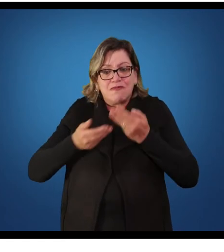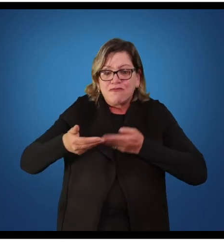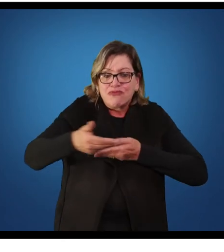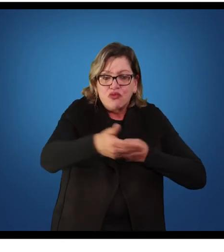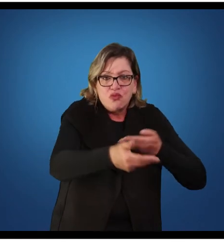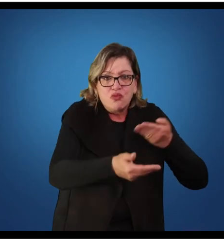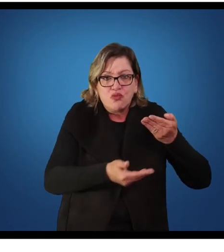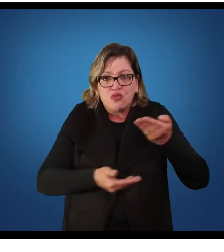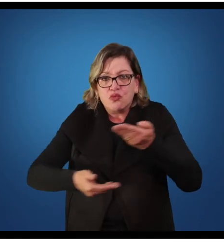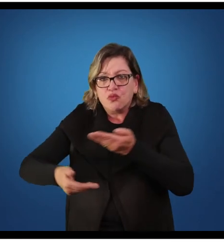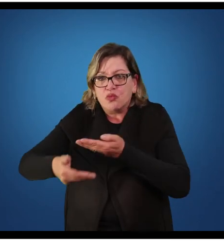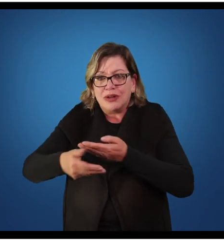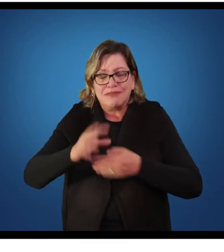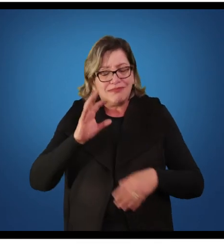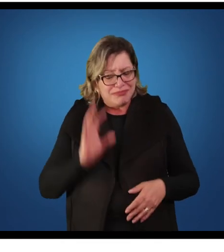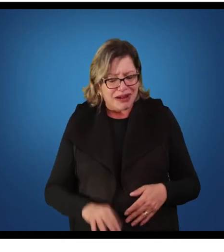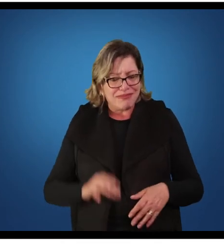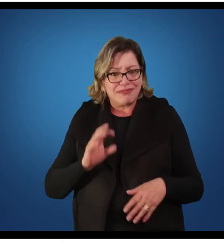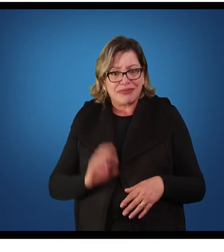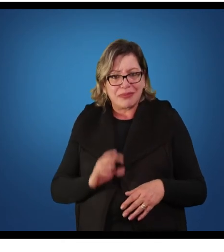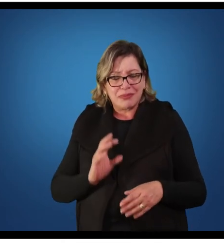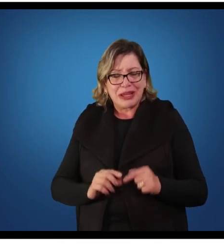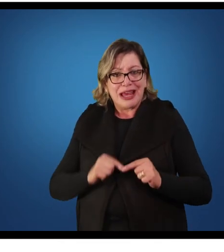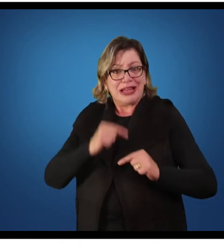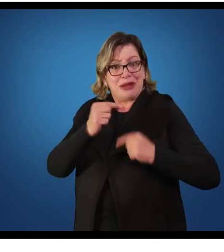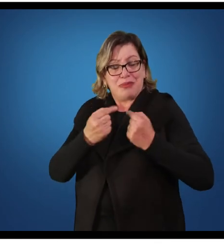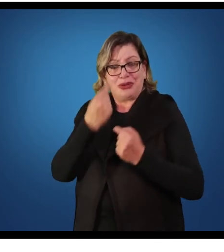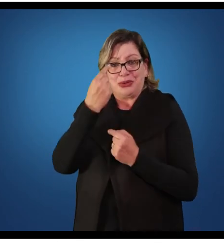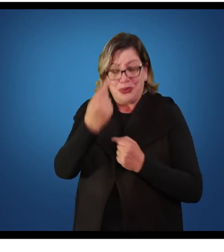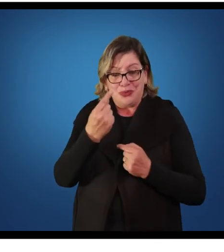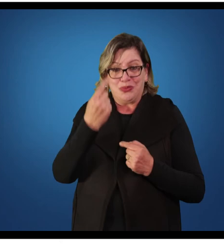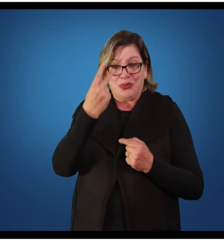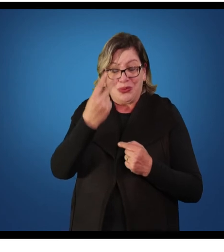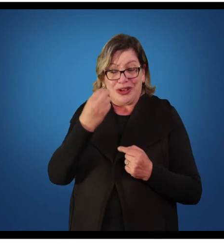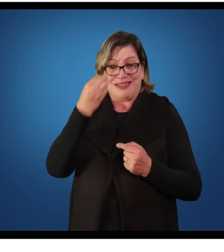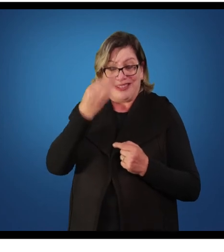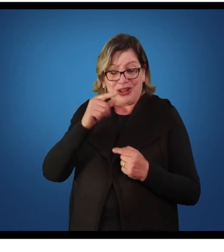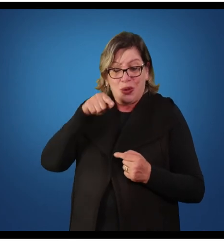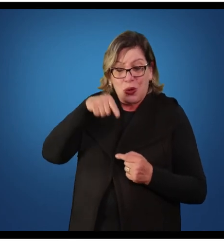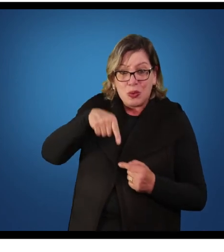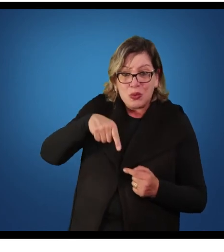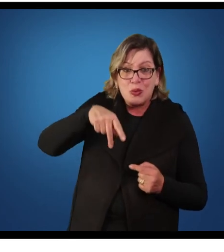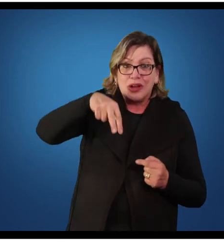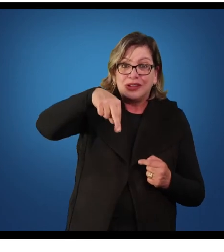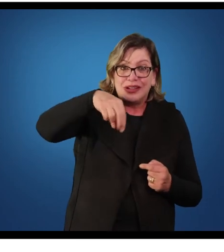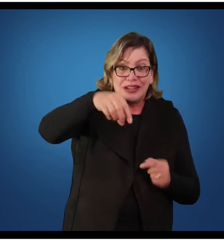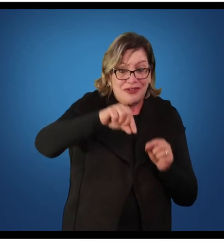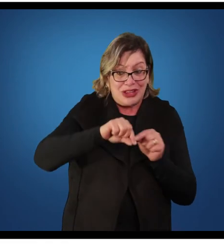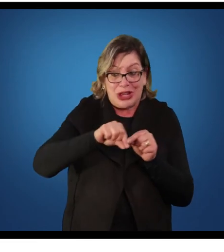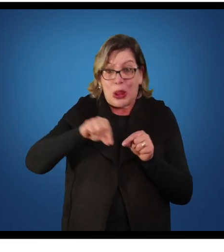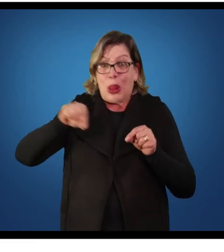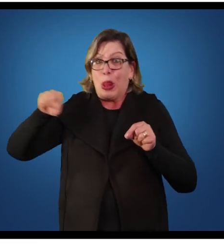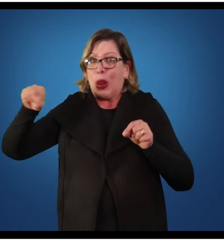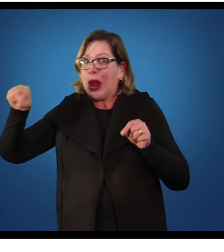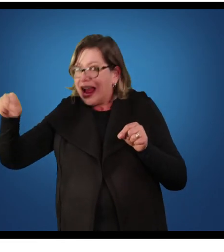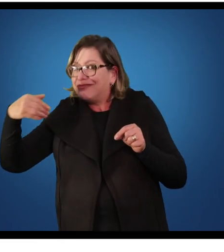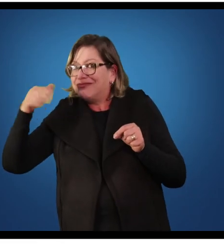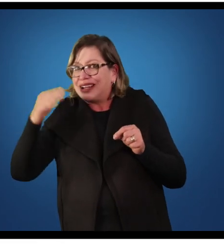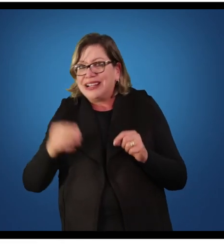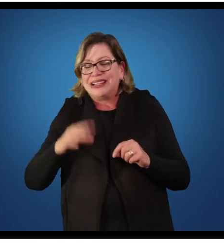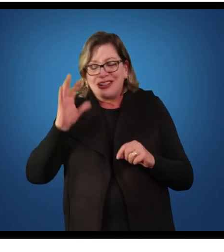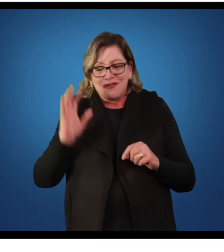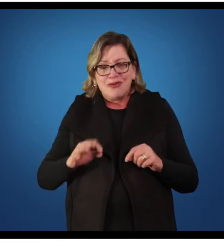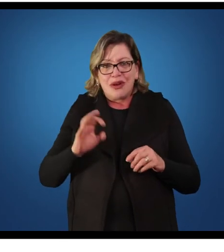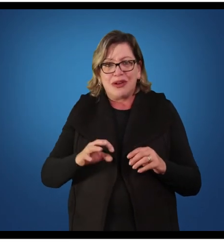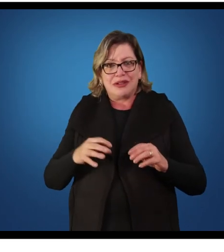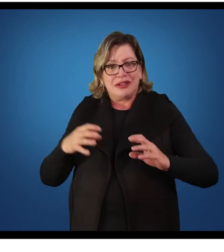driblando, no caso, quicando a bola, fazendo a progressão, agora vão ter que tomar um espaço maior, né? Quicando